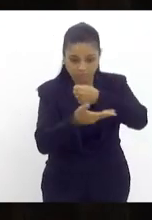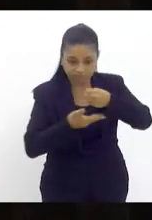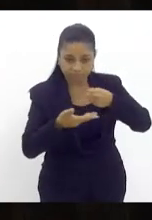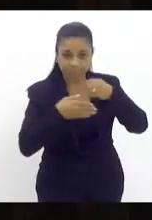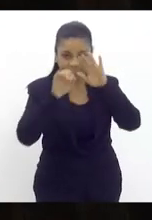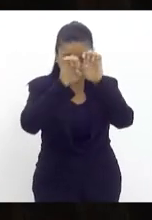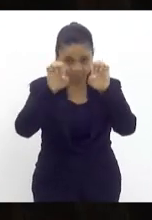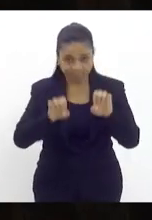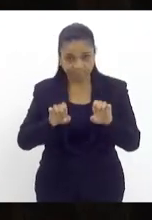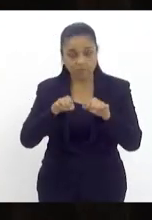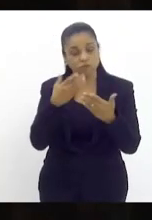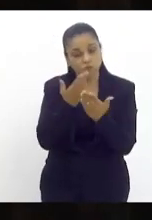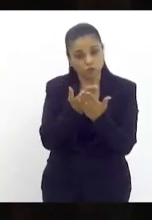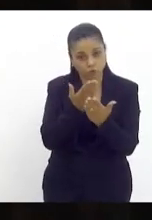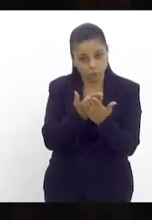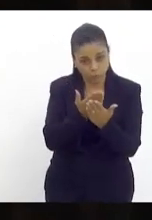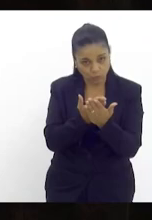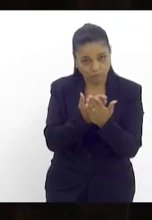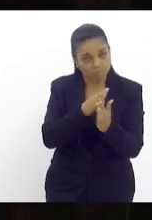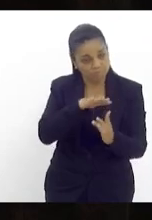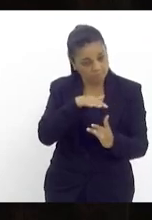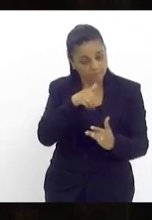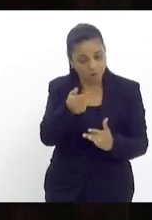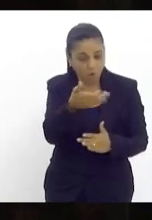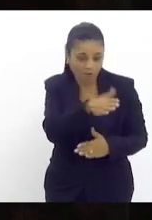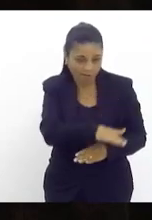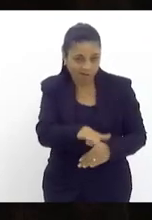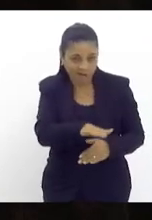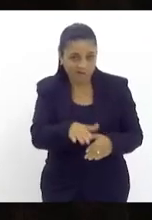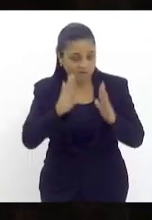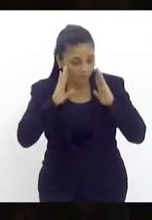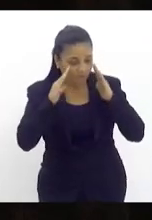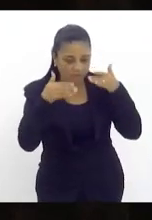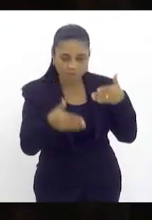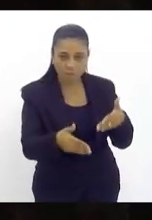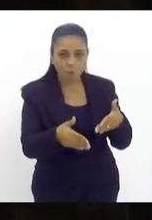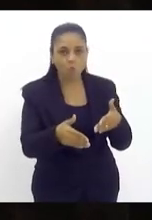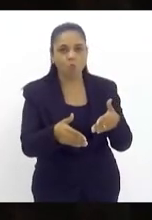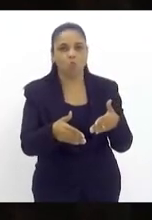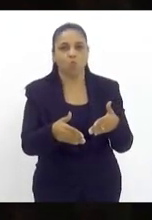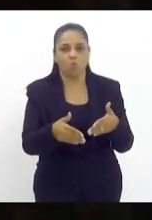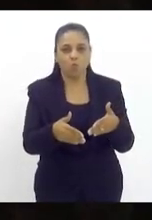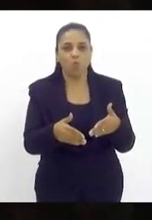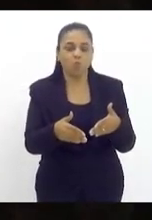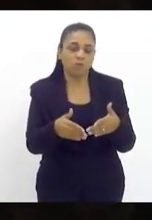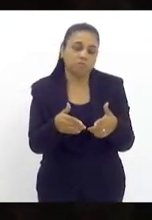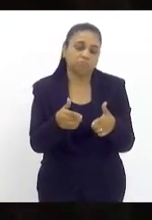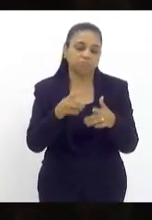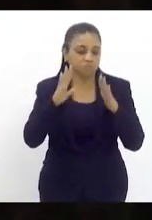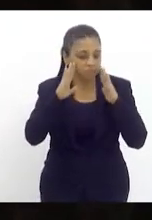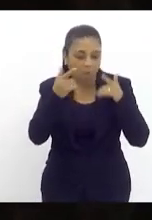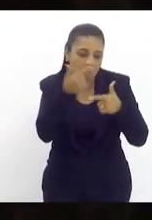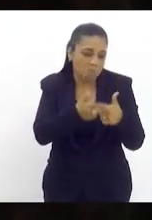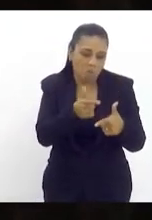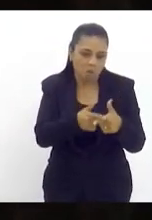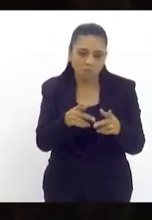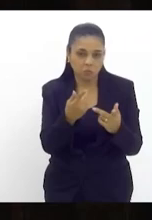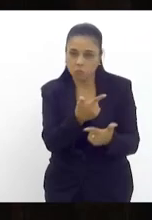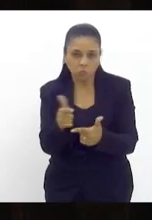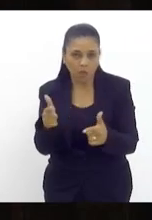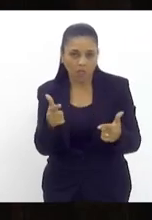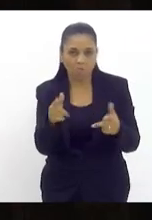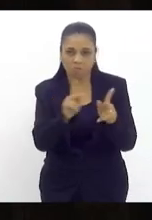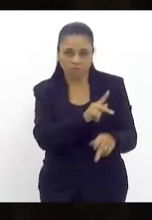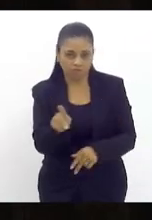estuda melhor. A criança vai para a escola concentrada, não está com problema e não dá problema para as professoras, assim por diante, porque ela